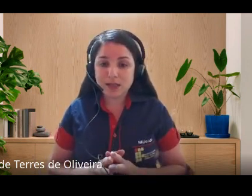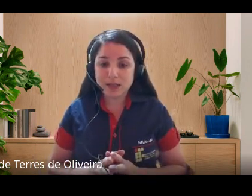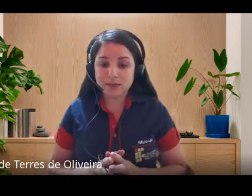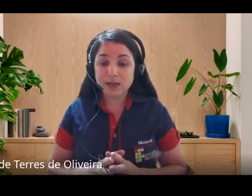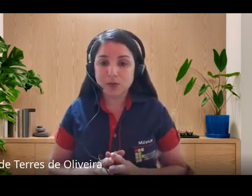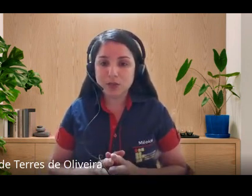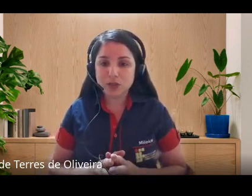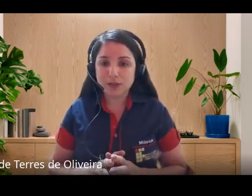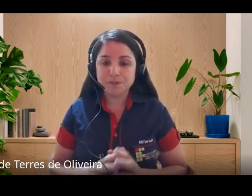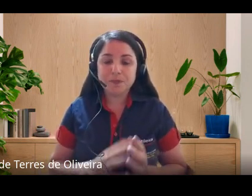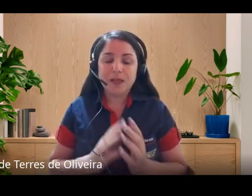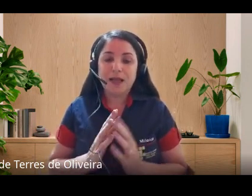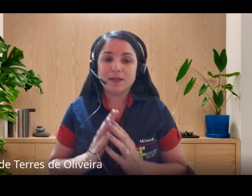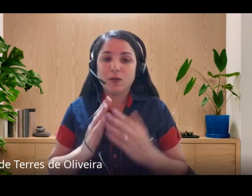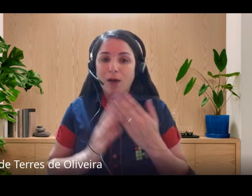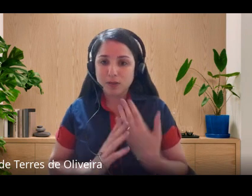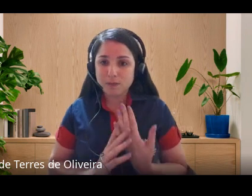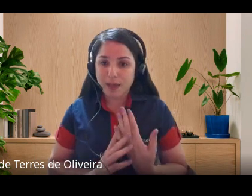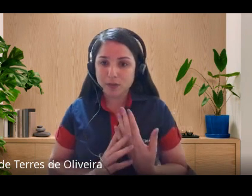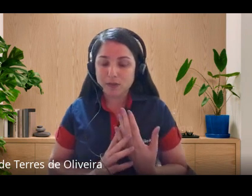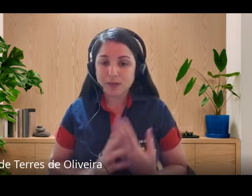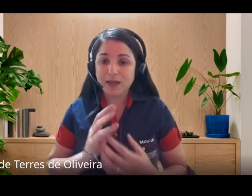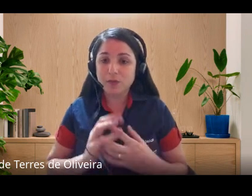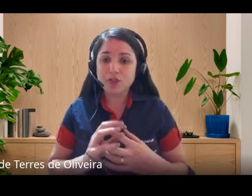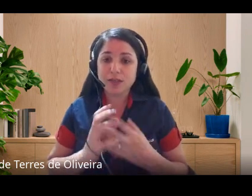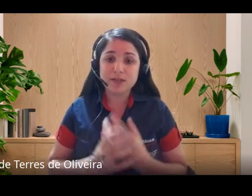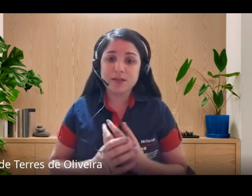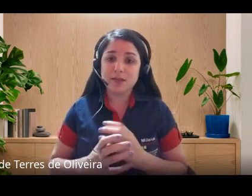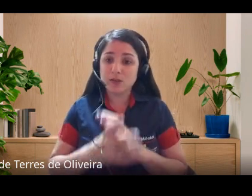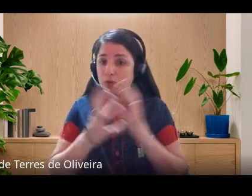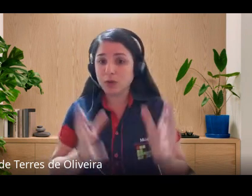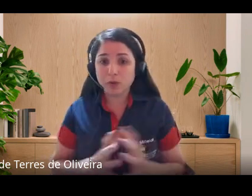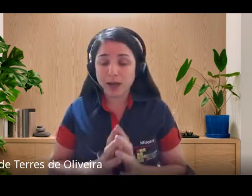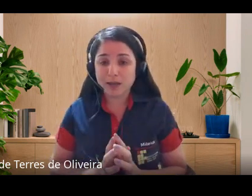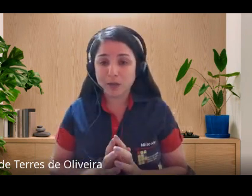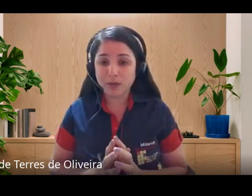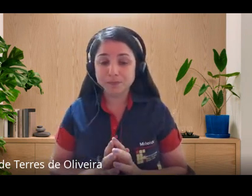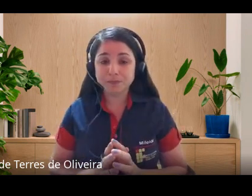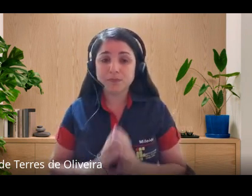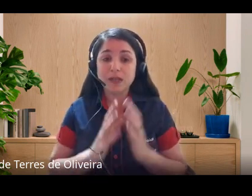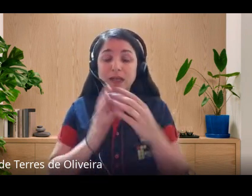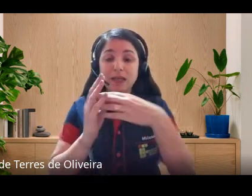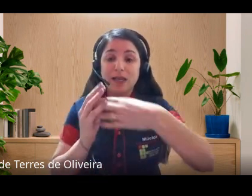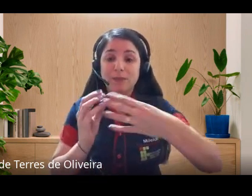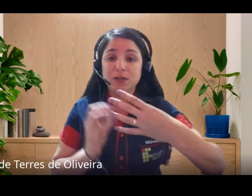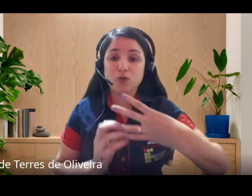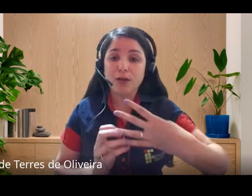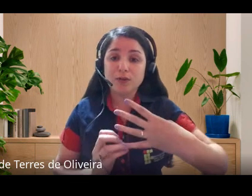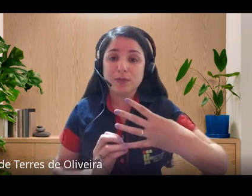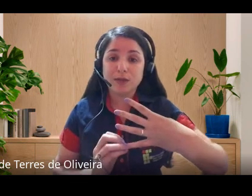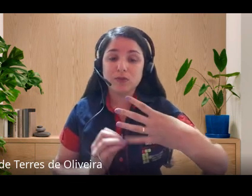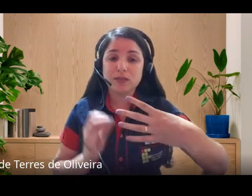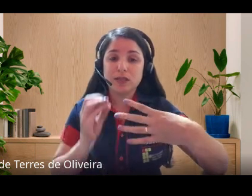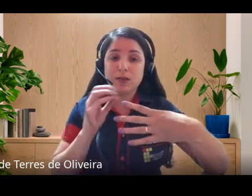ciência da linguística, ela tem 4 aspectos. A linguística é a ciência que estuda qualquer língua, e ela abrange